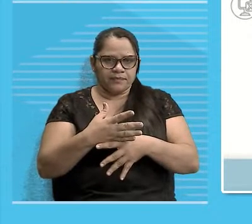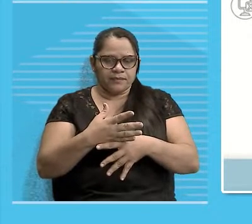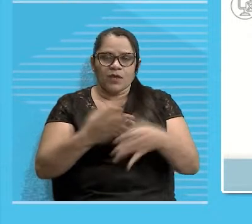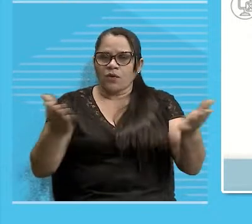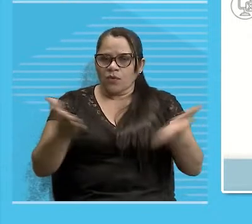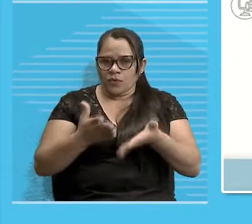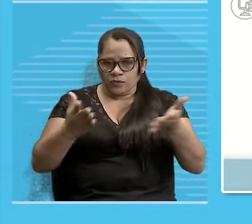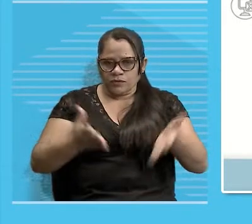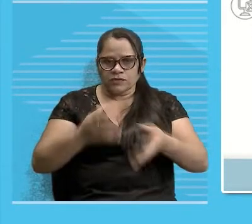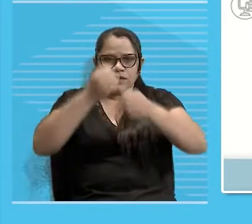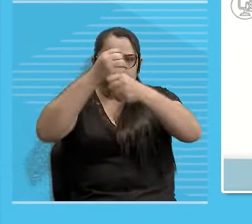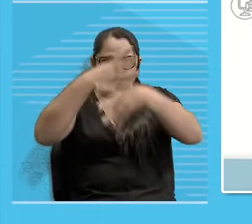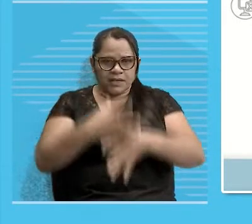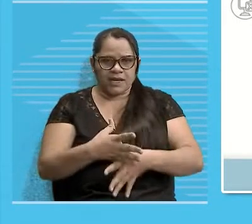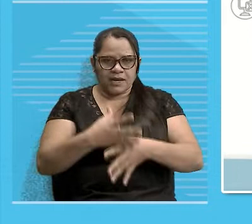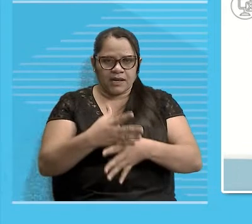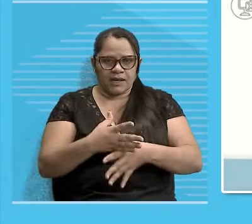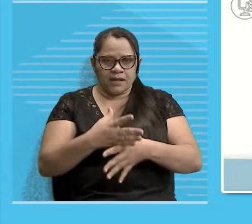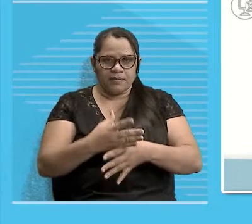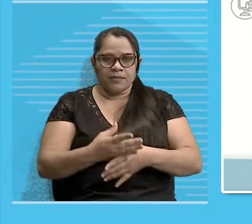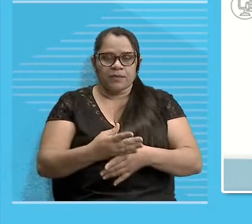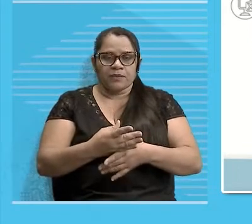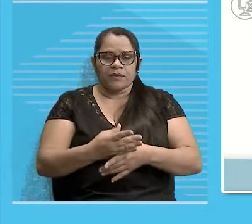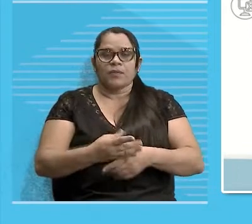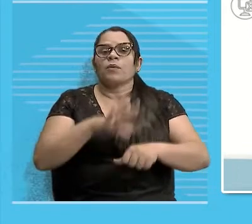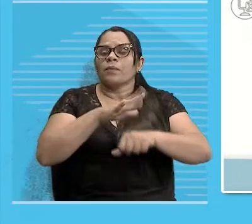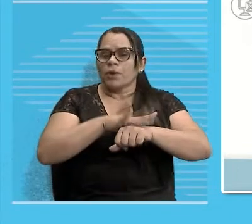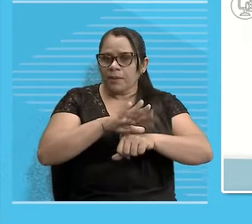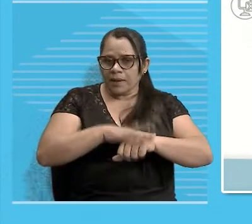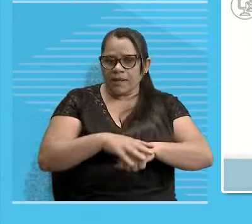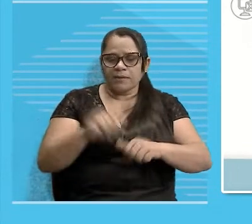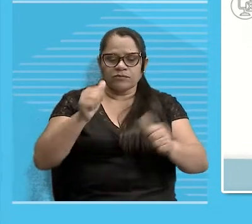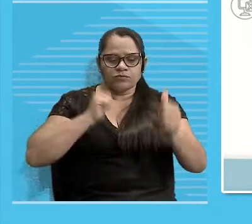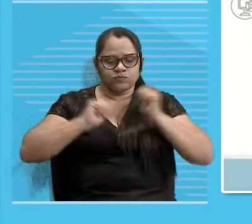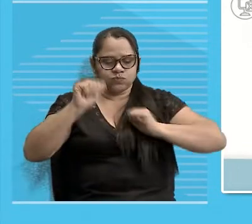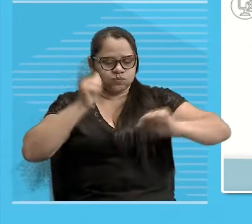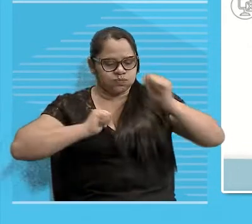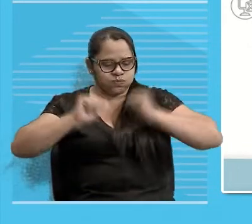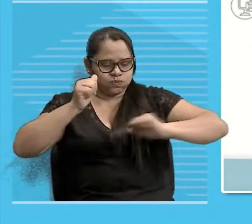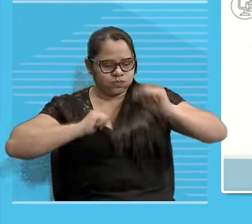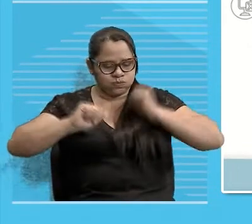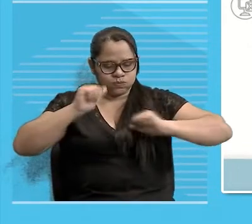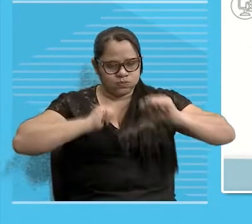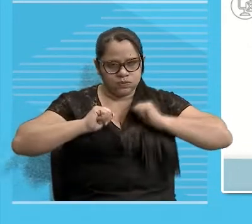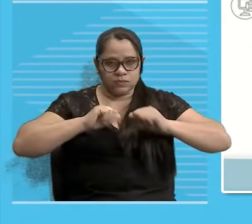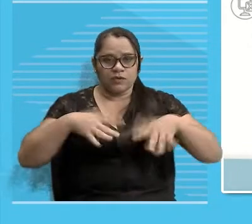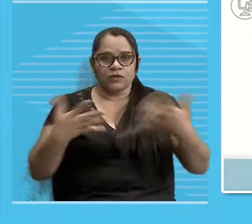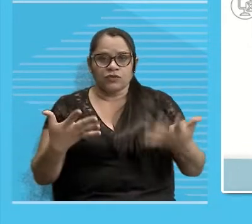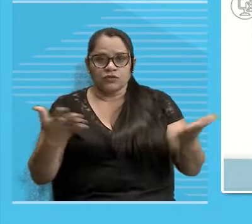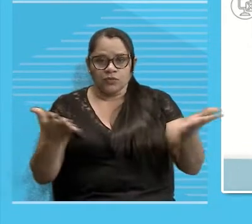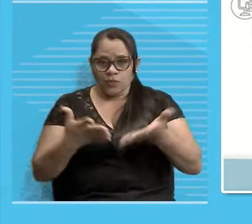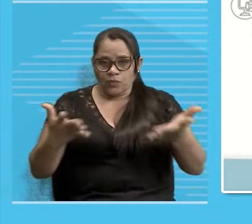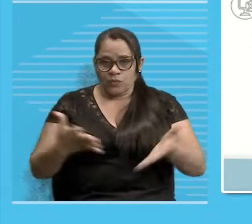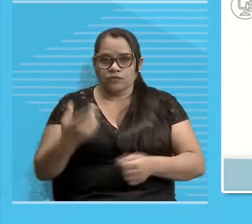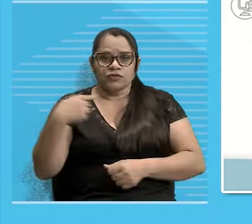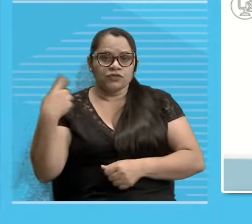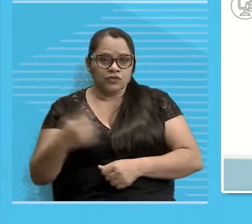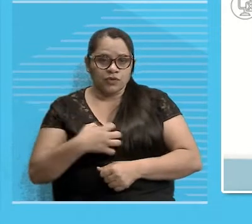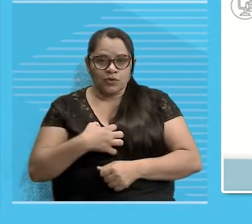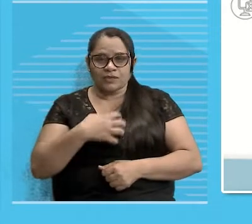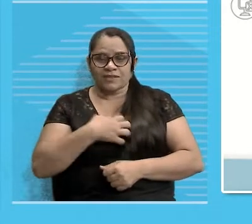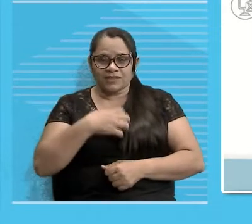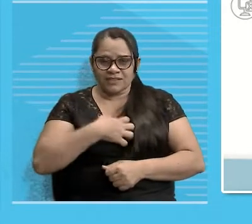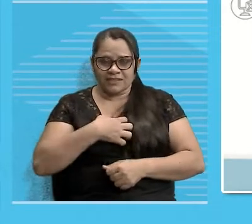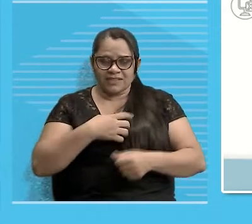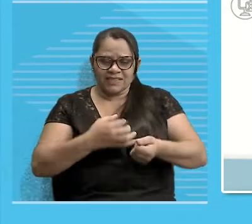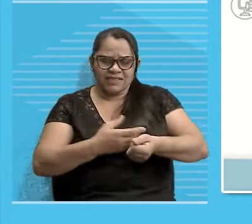hoje nós falamos numa tal de crise de ansiedade, né? Estamos muito sensíveis, né? Os